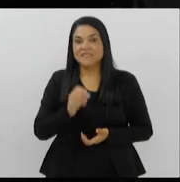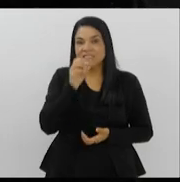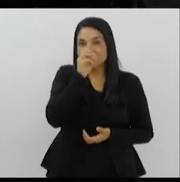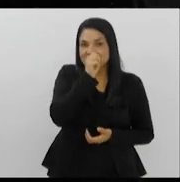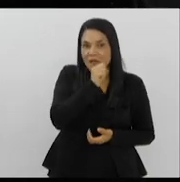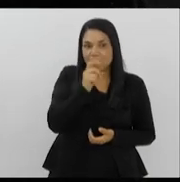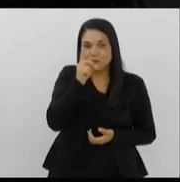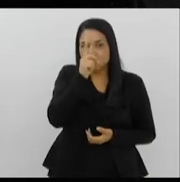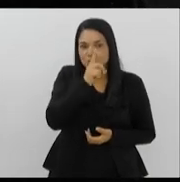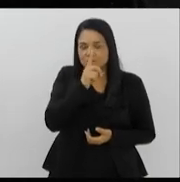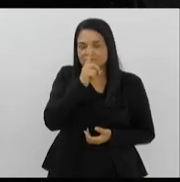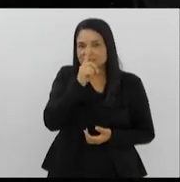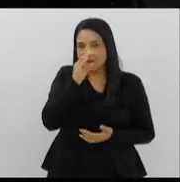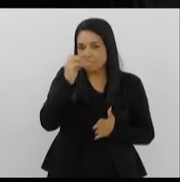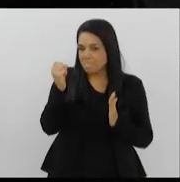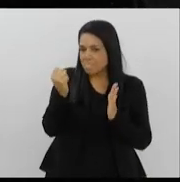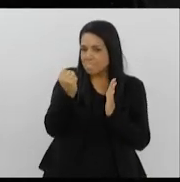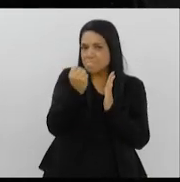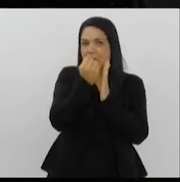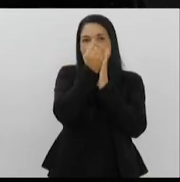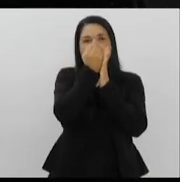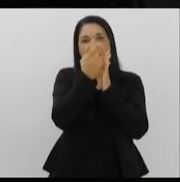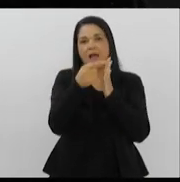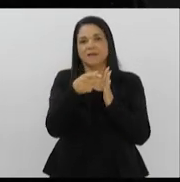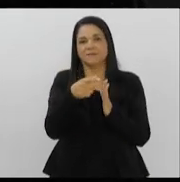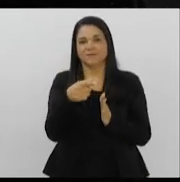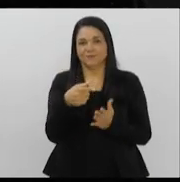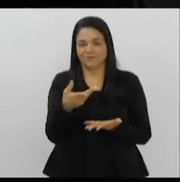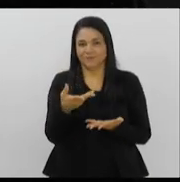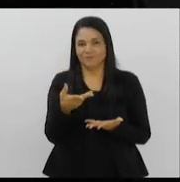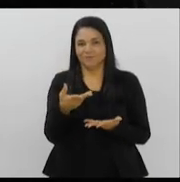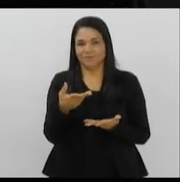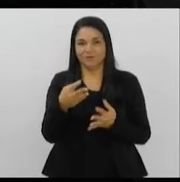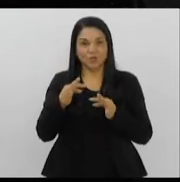seria épico, porque todas as instâncias